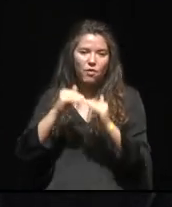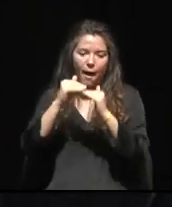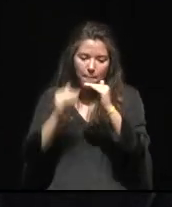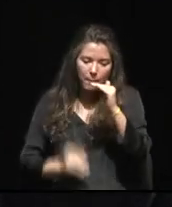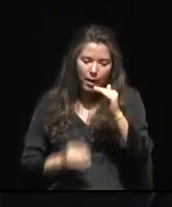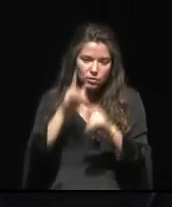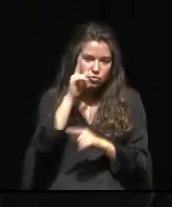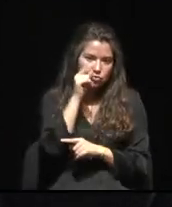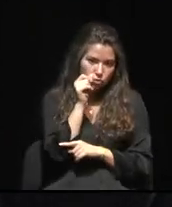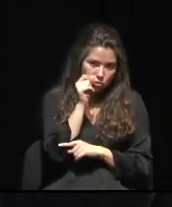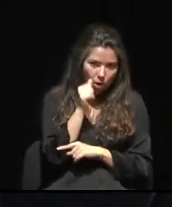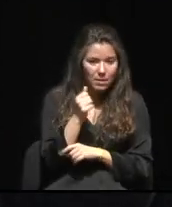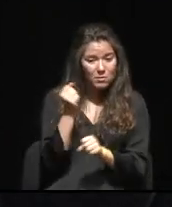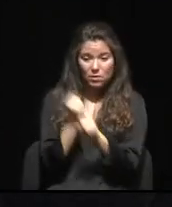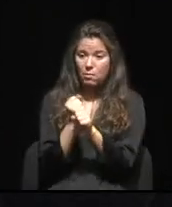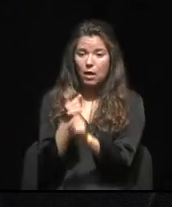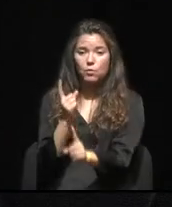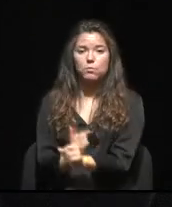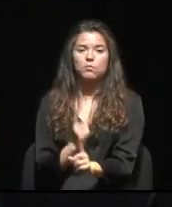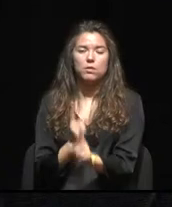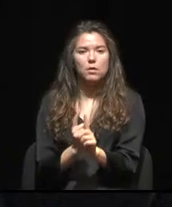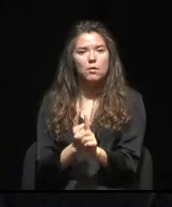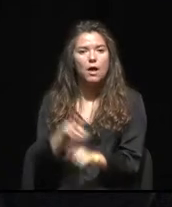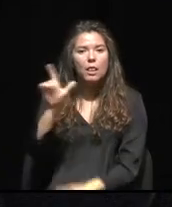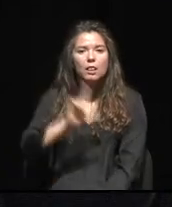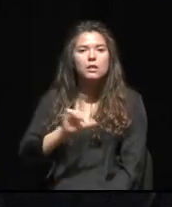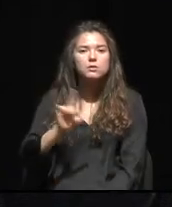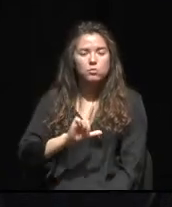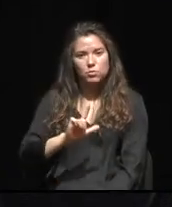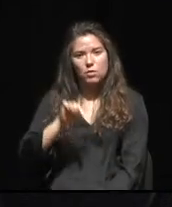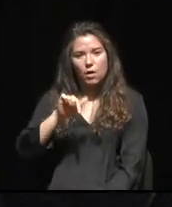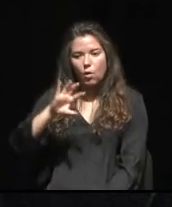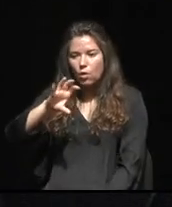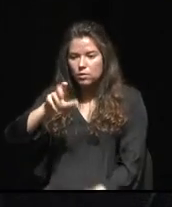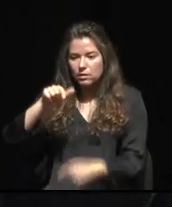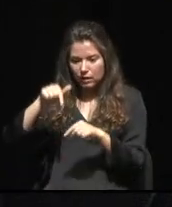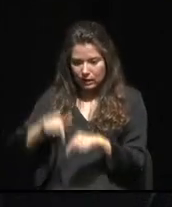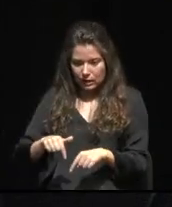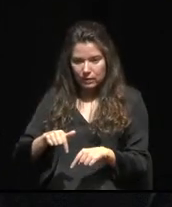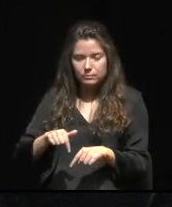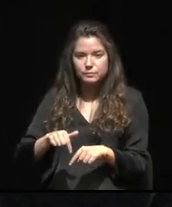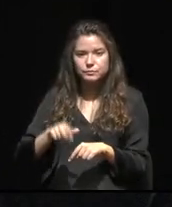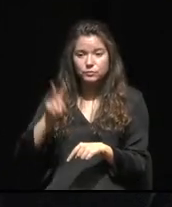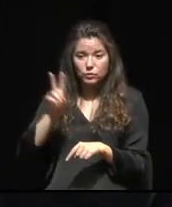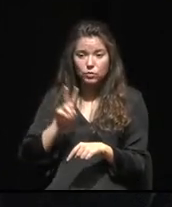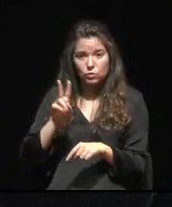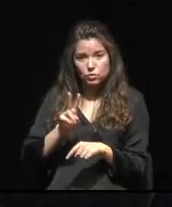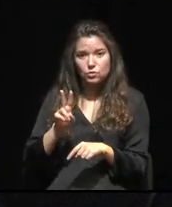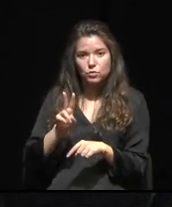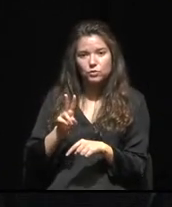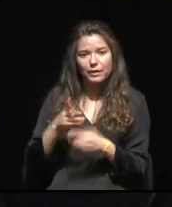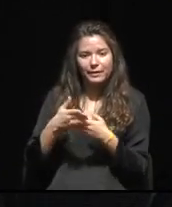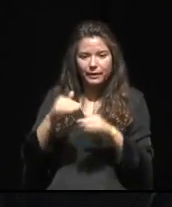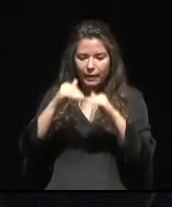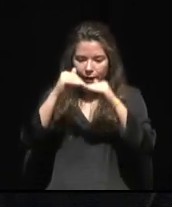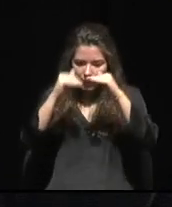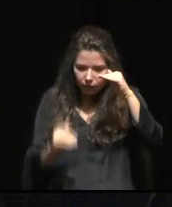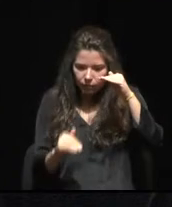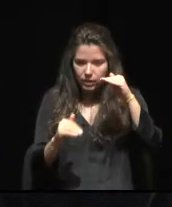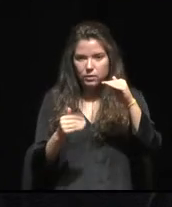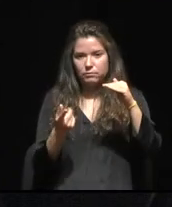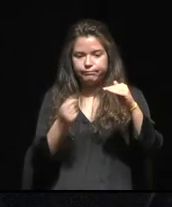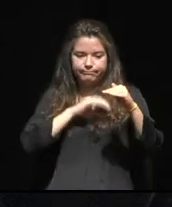os homens a desempenhar a mesma tarefa sendo Lisboa um dos concelhos do distrito o segundo concelho onde essa diferença